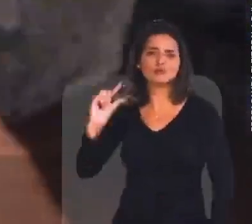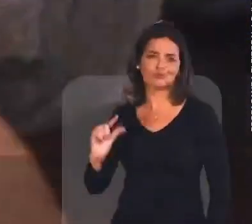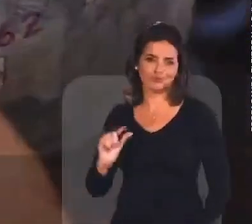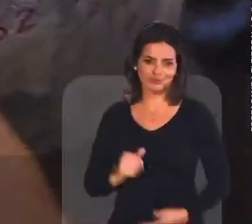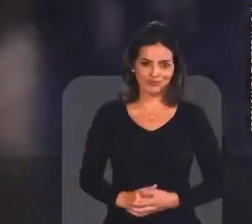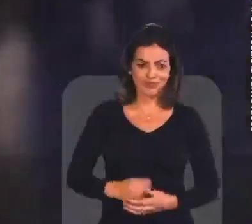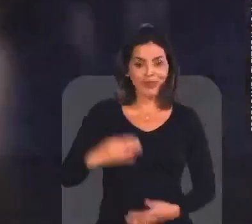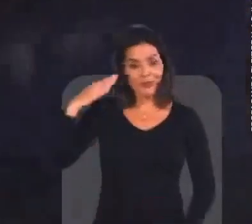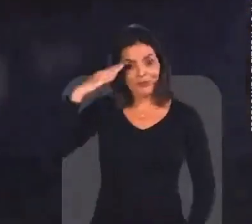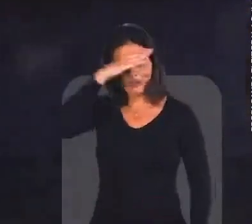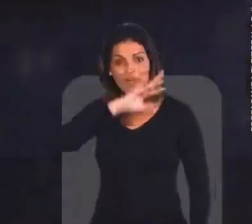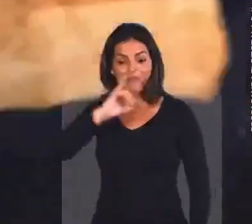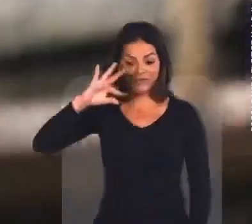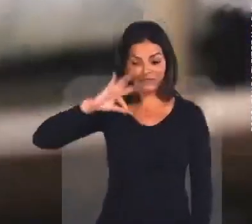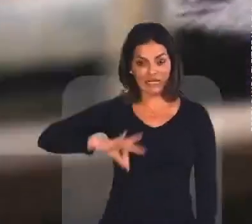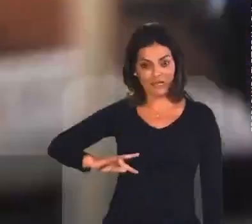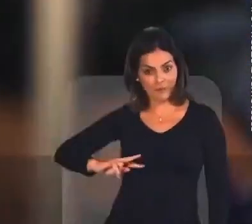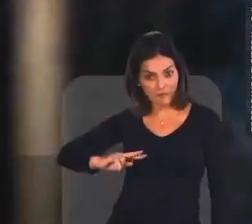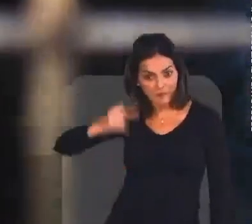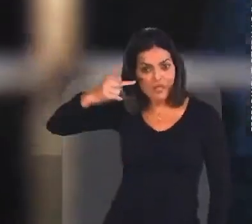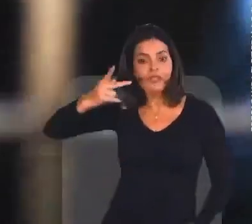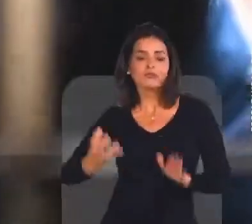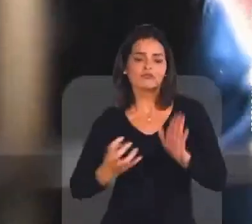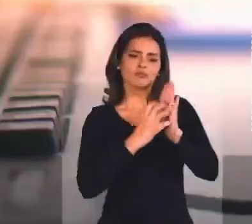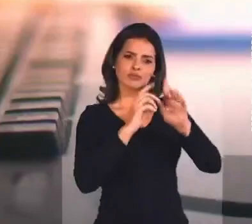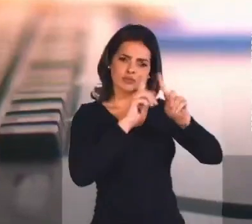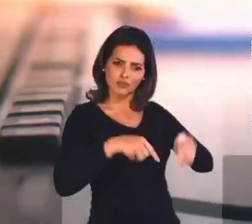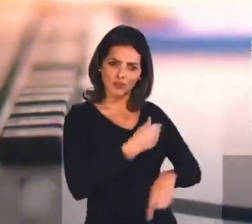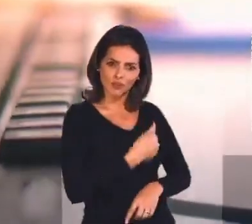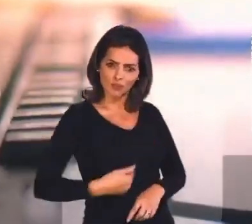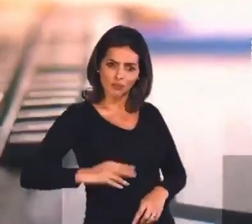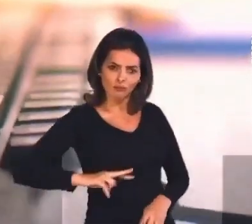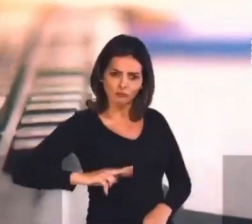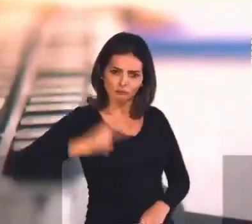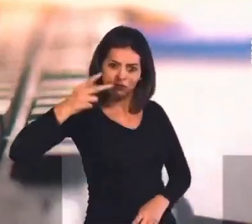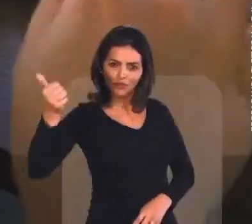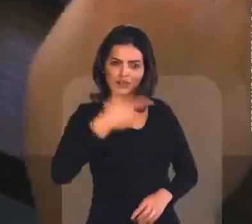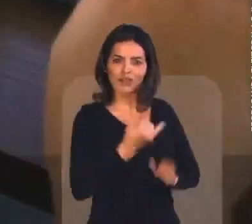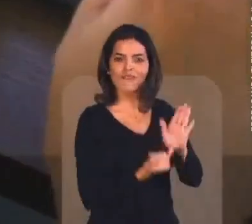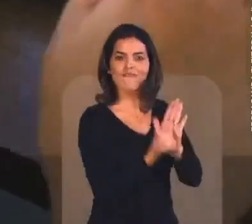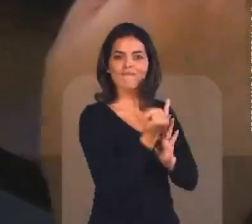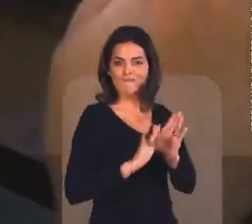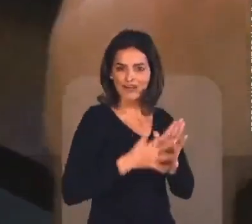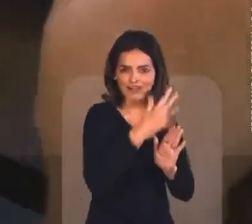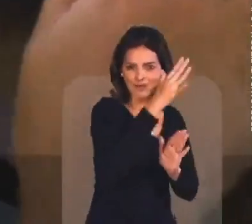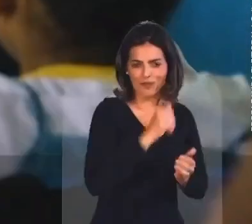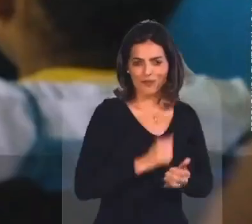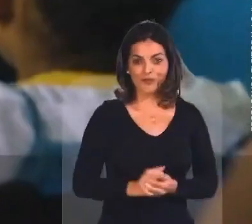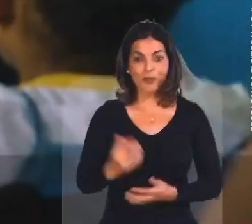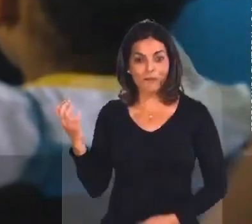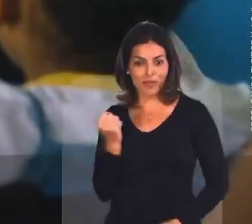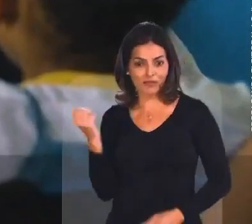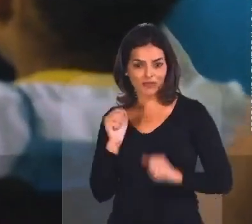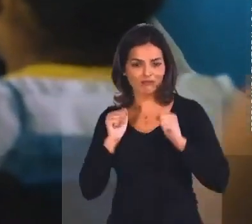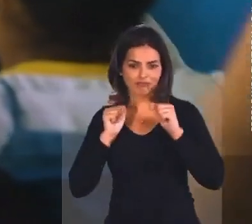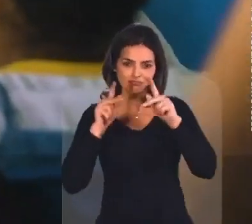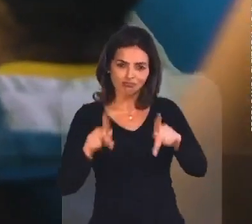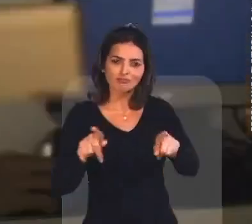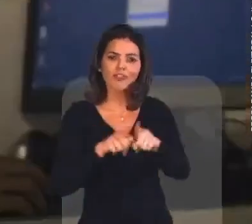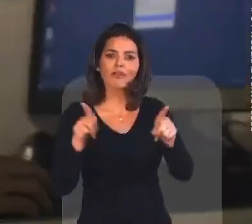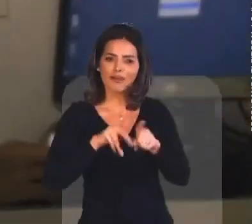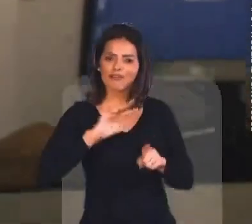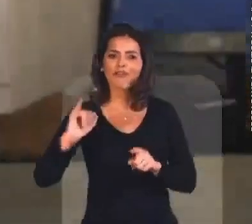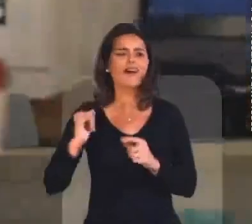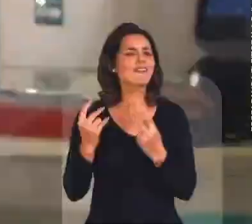Bolsonaro vai aumentar o salário mínimo e o salário dos servidores públicos acima da inflação. As pensões e aposentadorias também